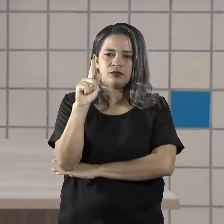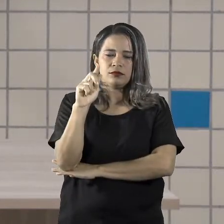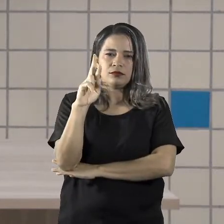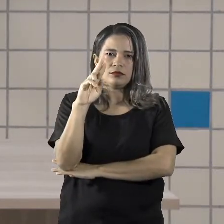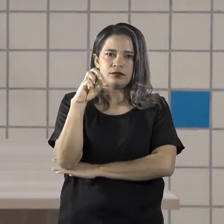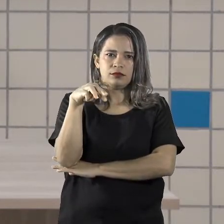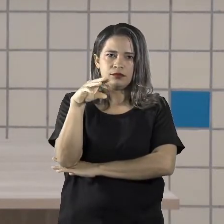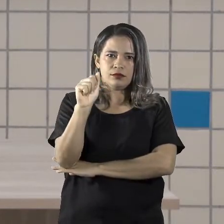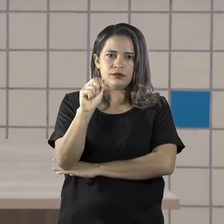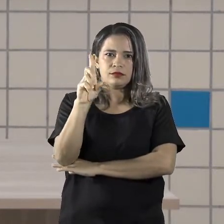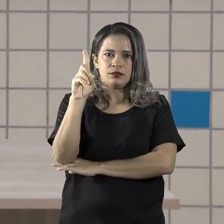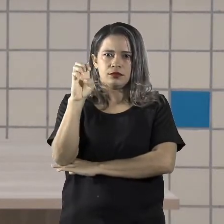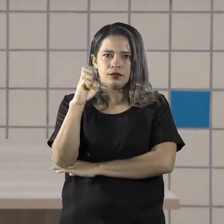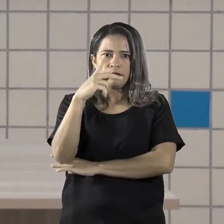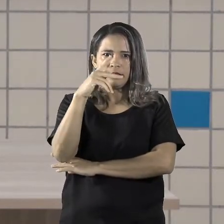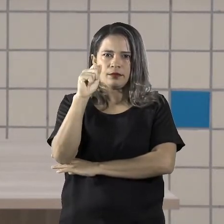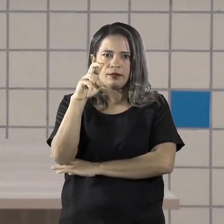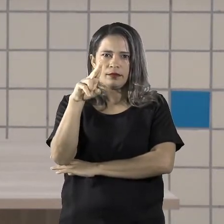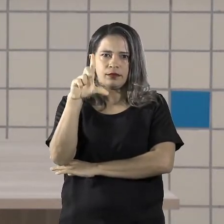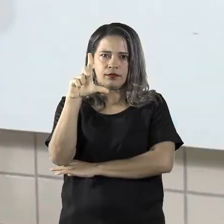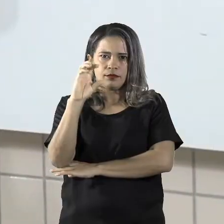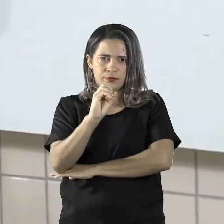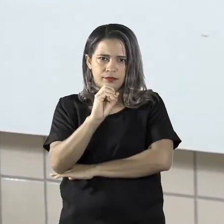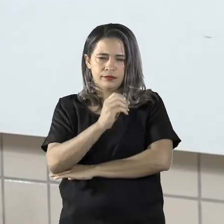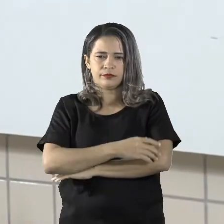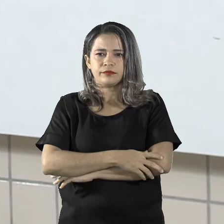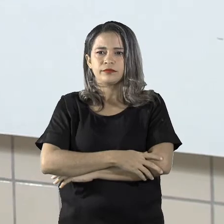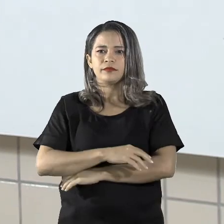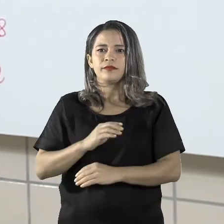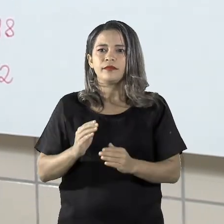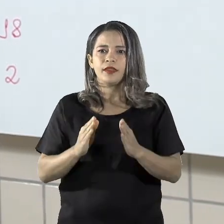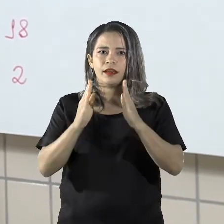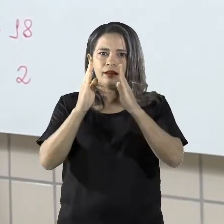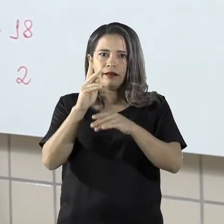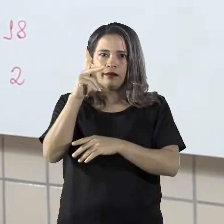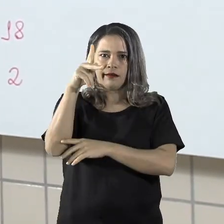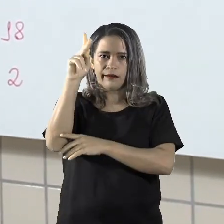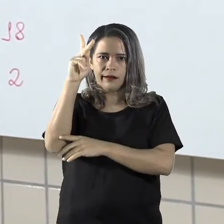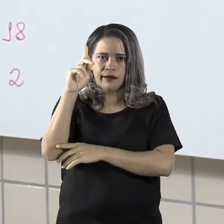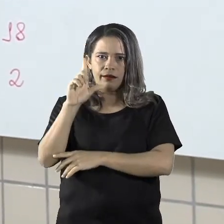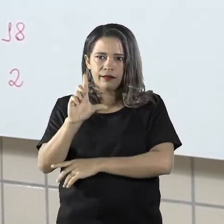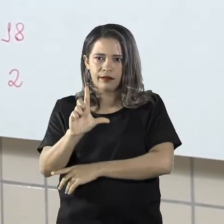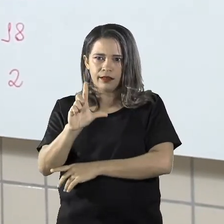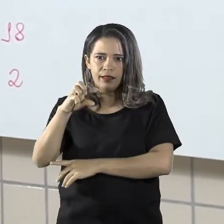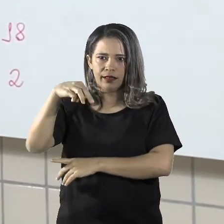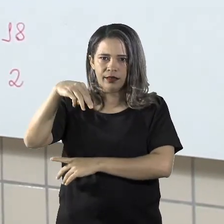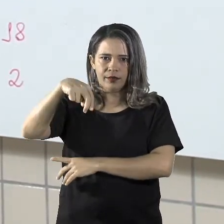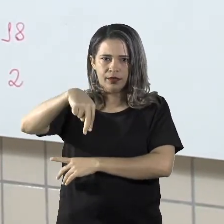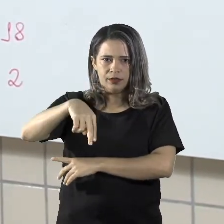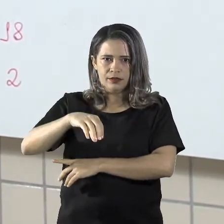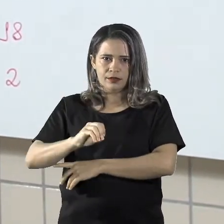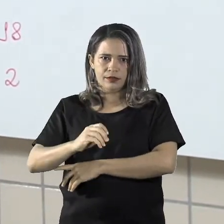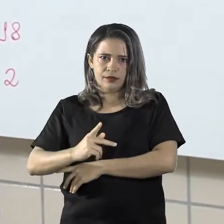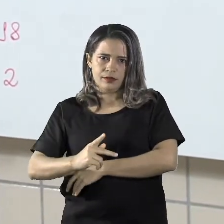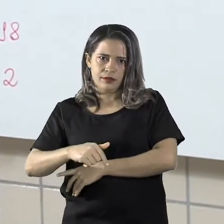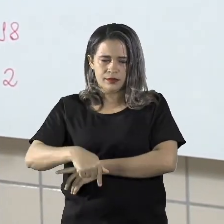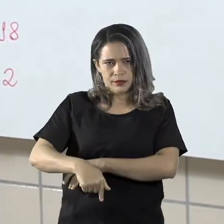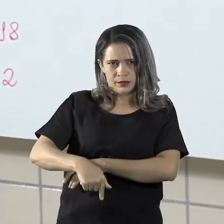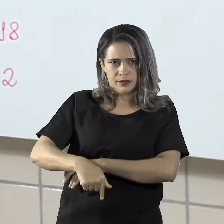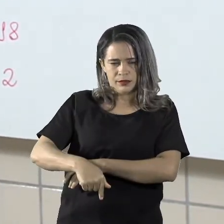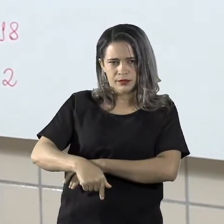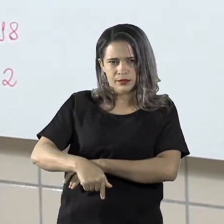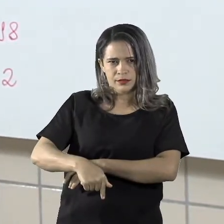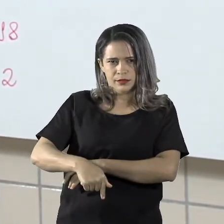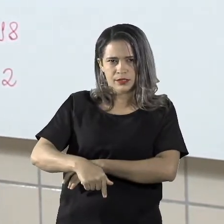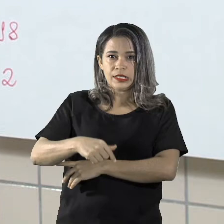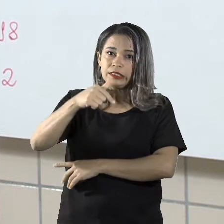distribuiu em 7 camadas. Nós temos elas com o seguinte nome: K, L, M, N, O, P e Q.